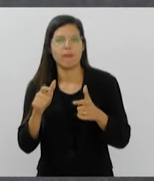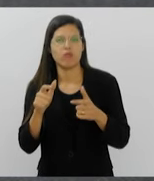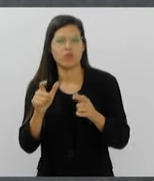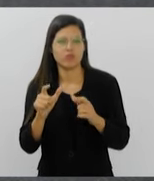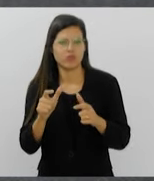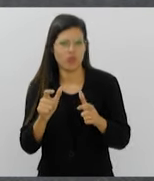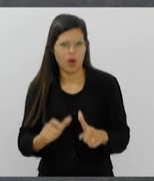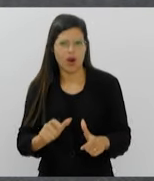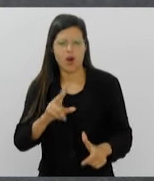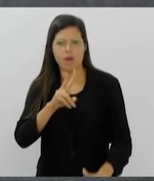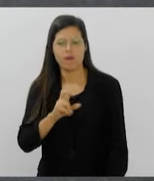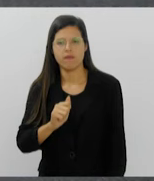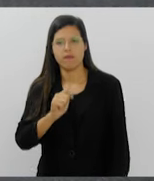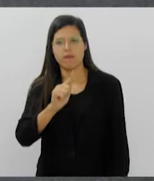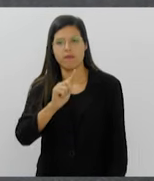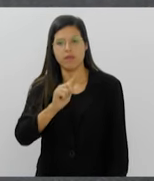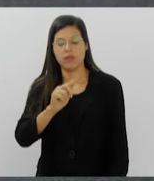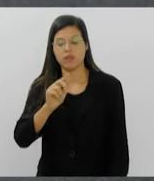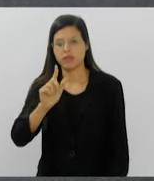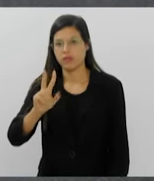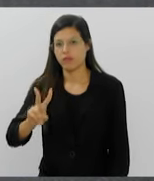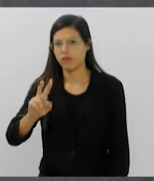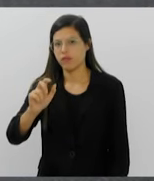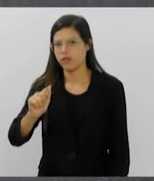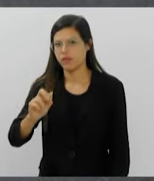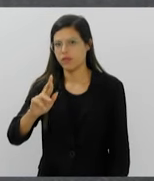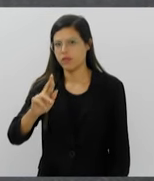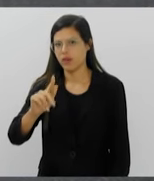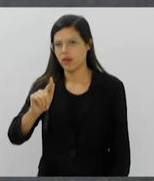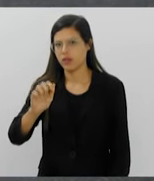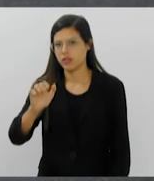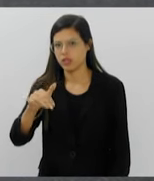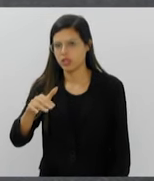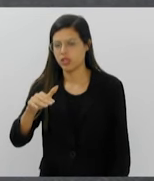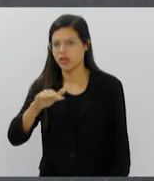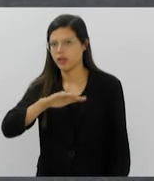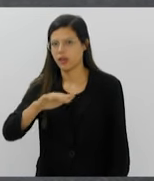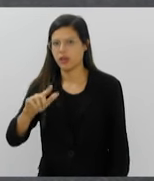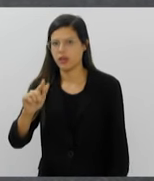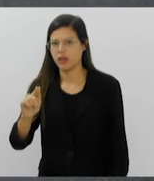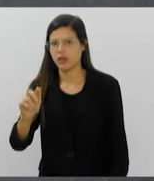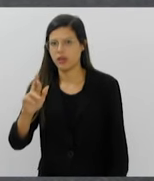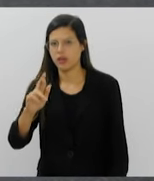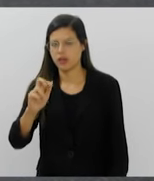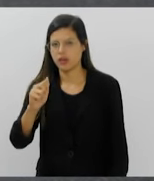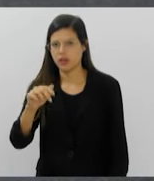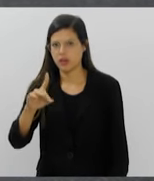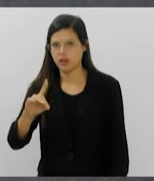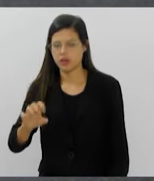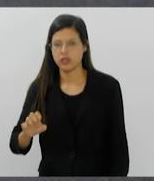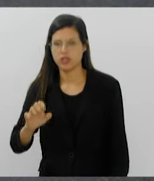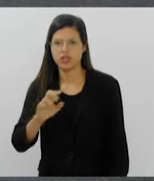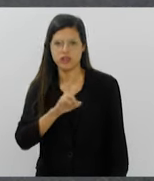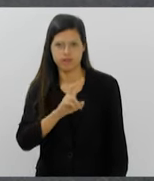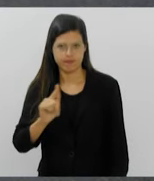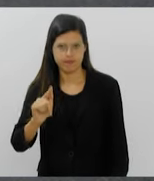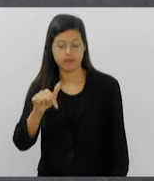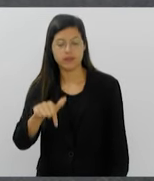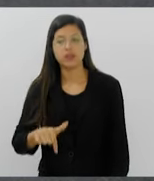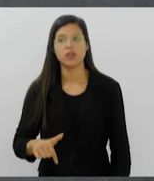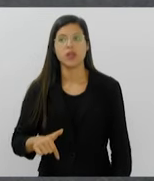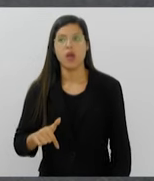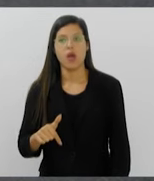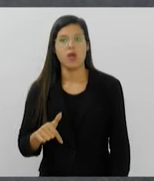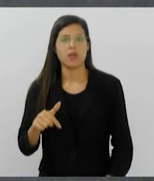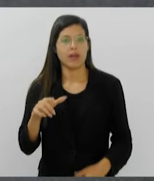quando recebi um telefonema de um pastor que teve um carro roubado 2 dias antes, a Polícia Civil recuperou